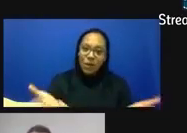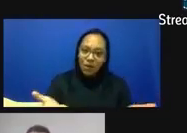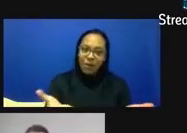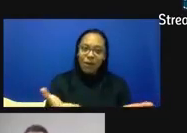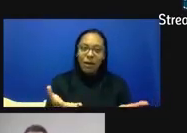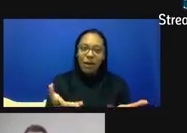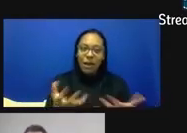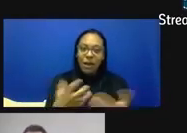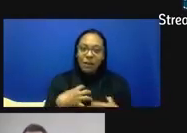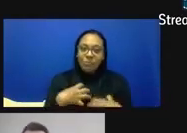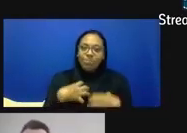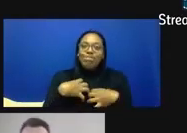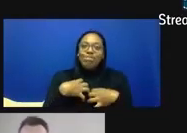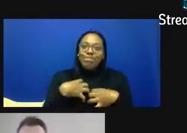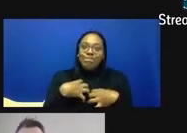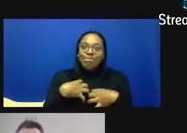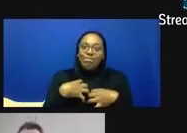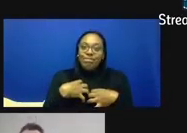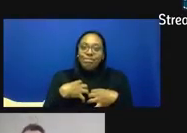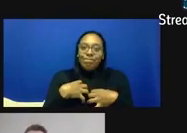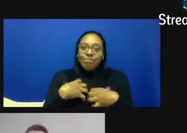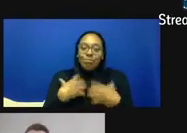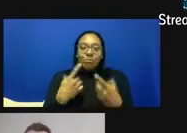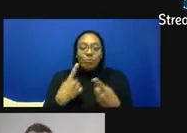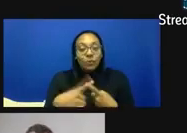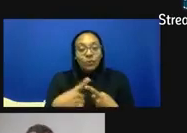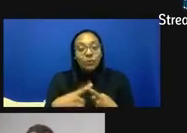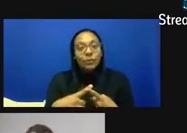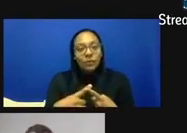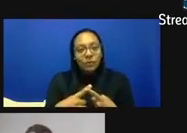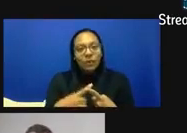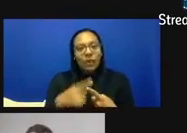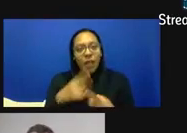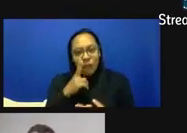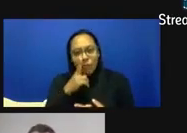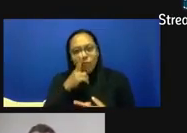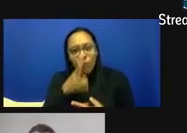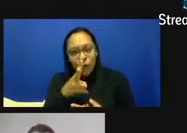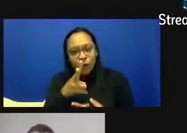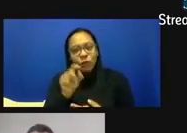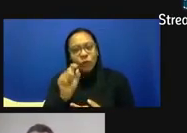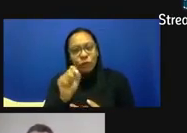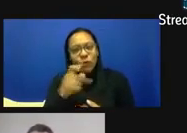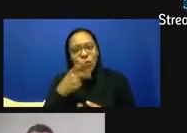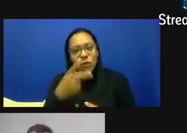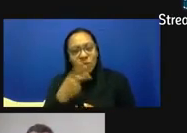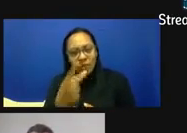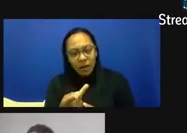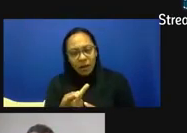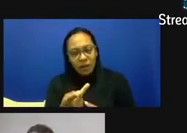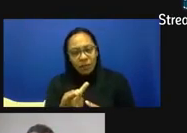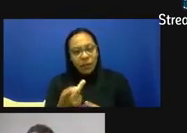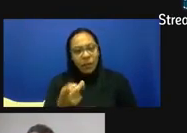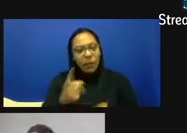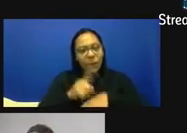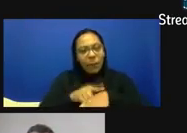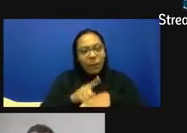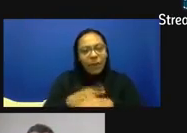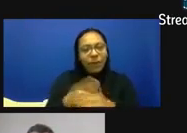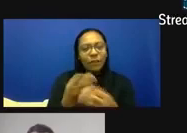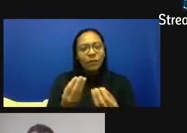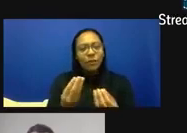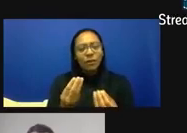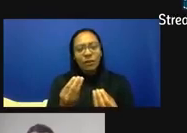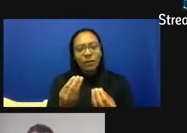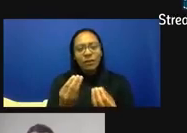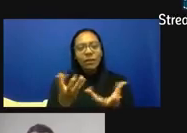pouco sem fôlego, assim, porque é muito forte essa fala. Inclusive, o momento que você fala, que eu queria pegar, assim, para